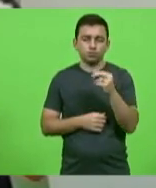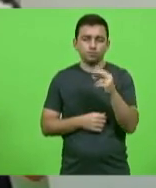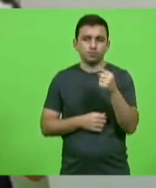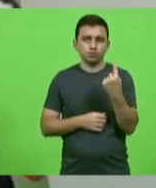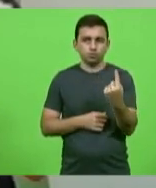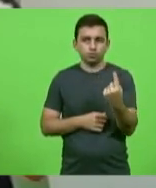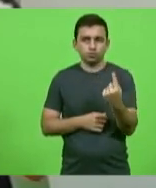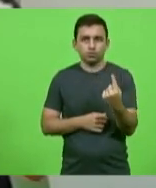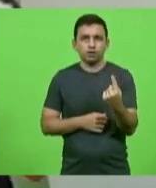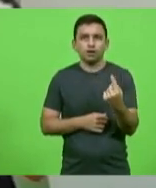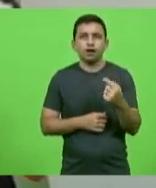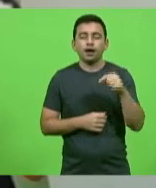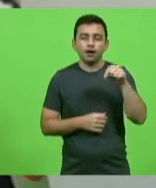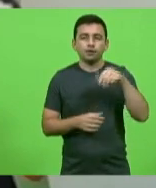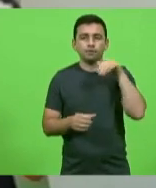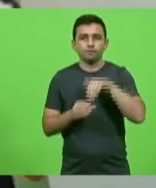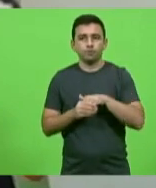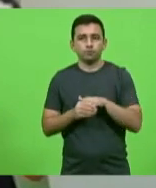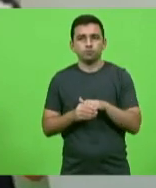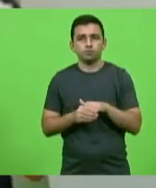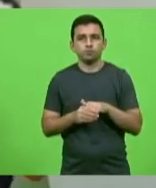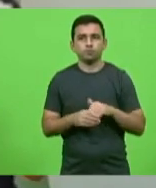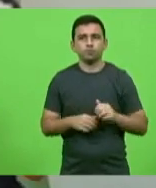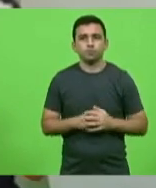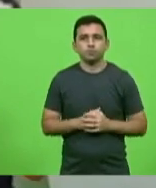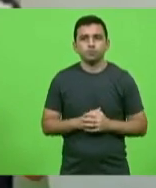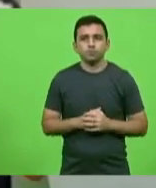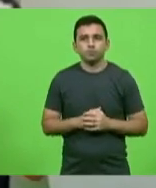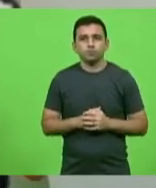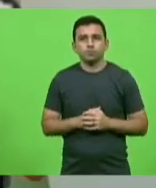segue aqui nosso voto